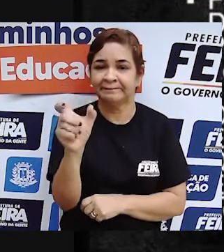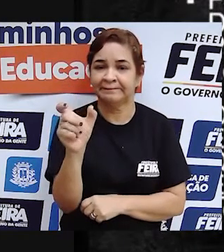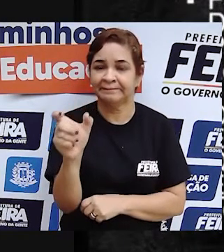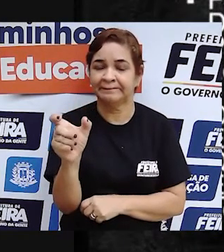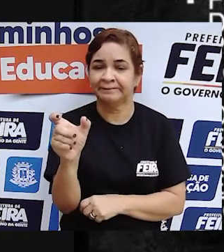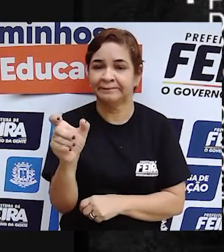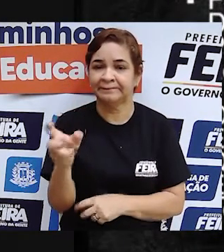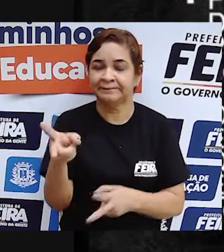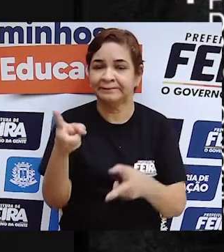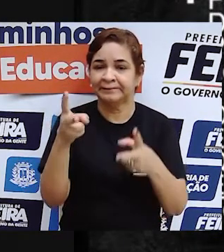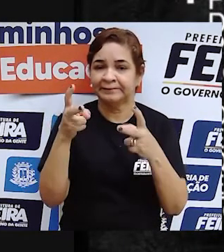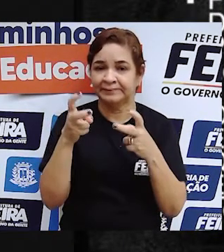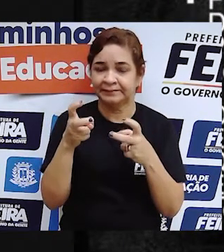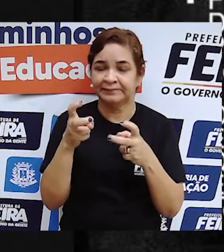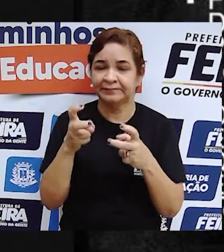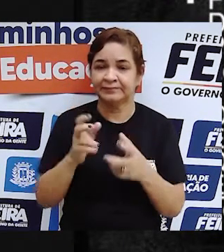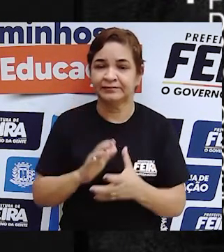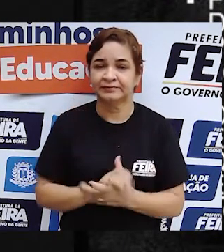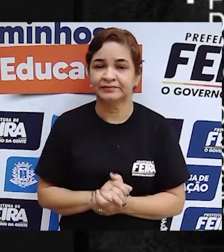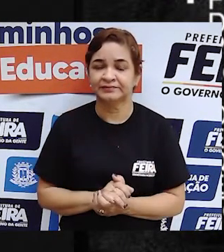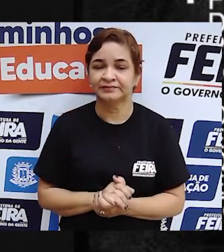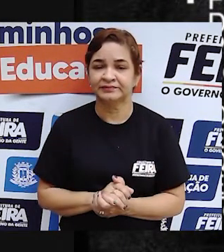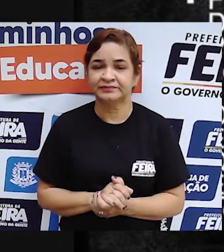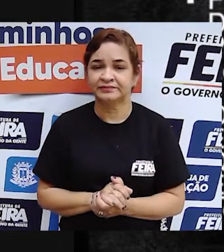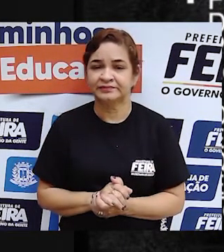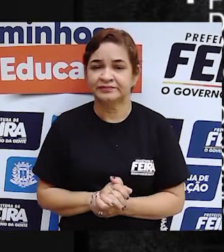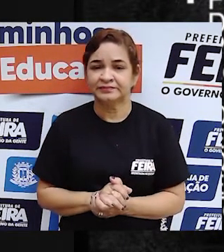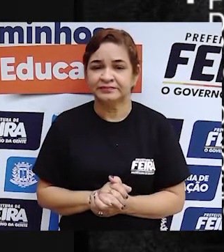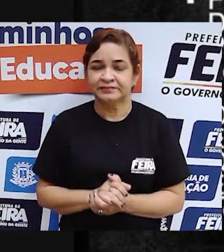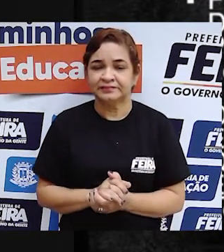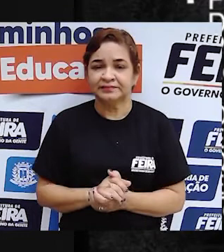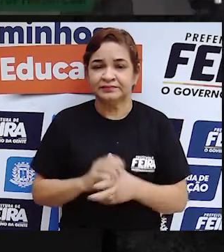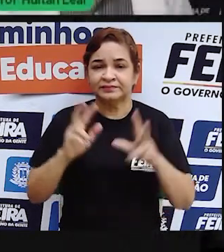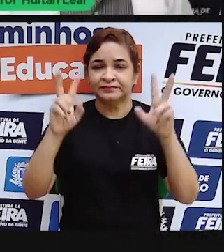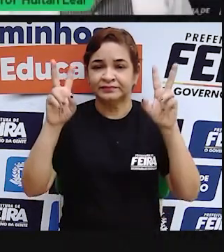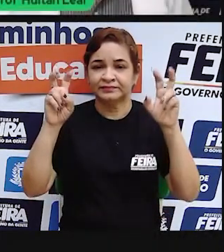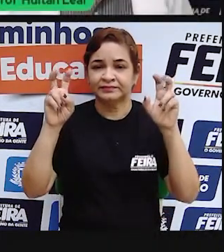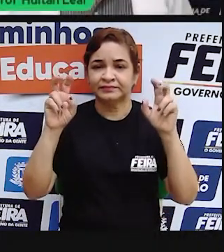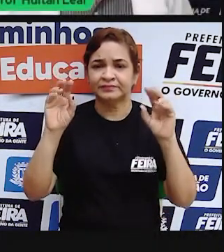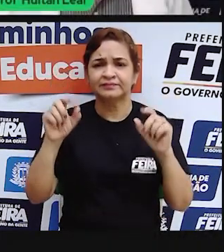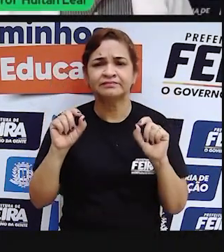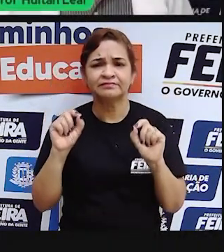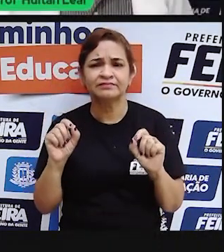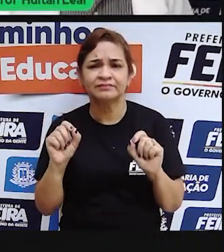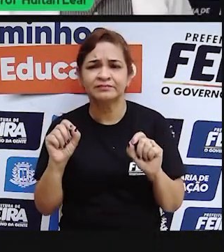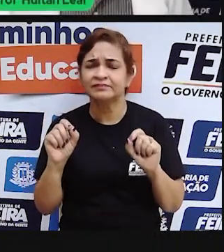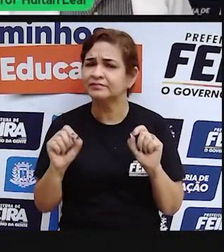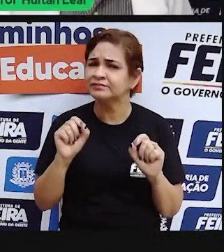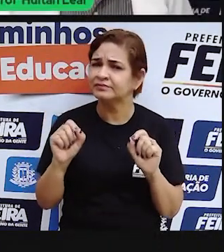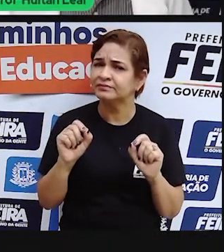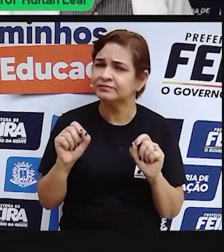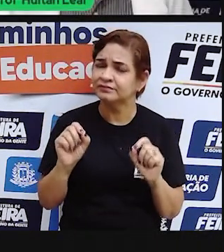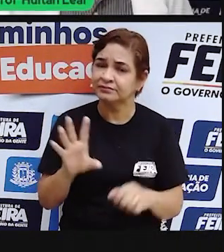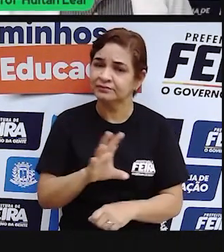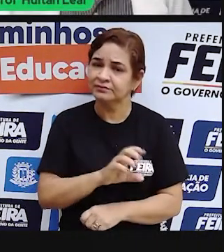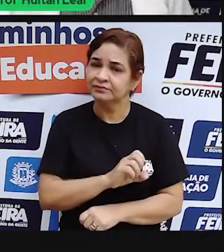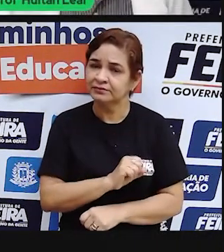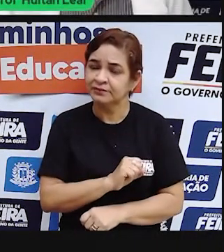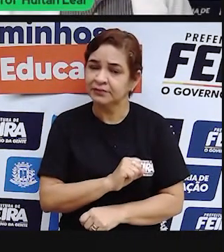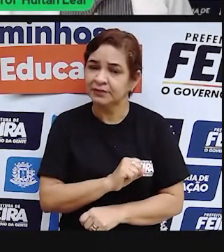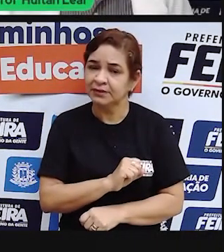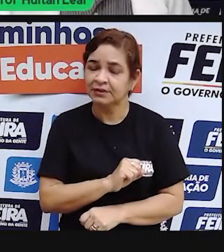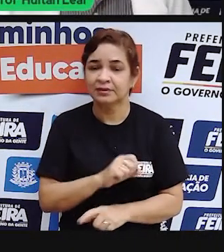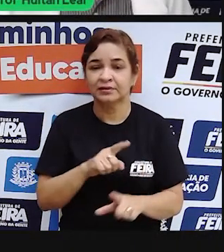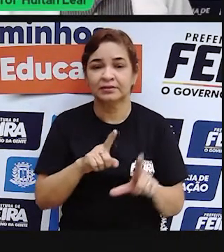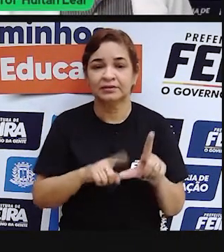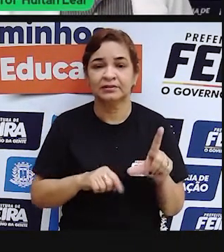Observe o seguinte: o título da música, quem sabe isso quer dizer amor. Percebam que a música ela está repleta, a